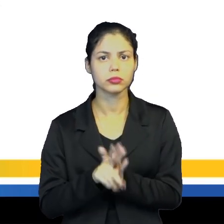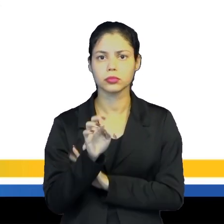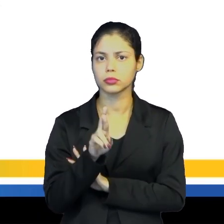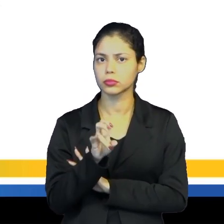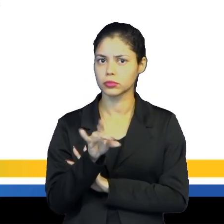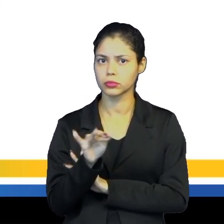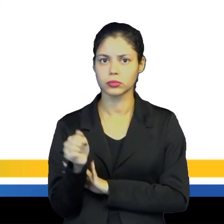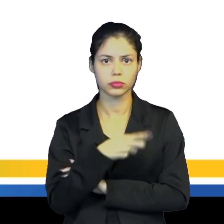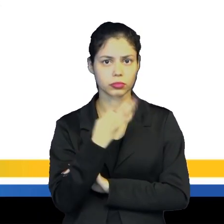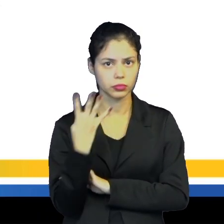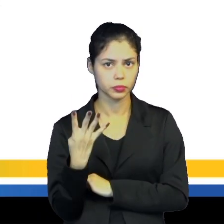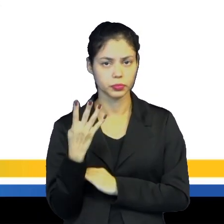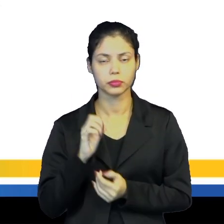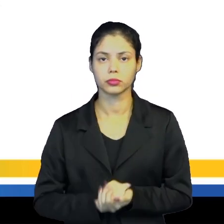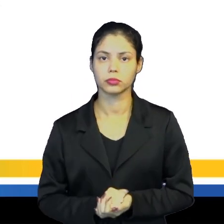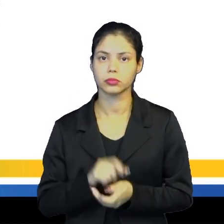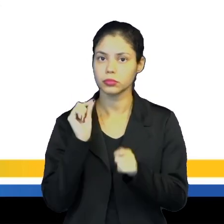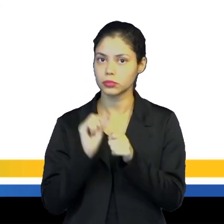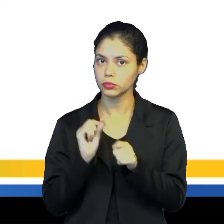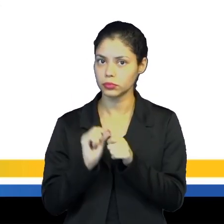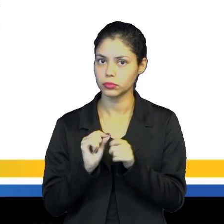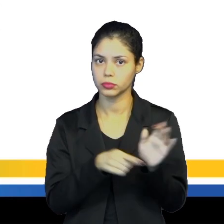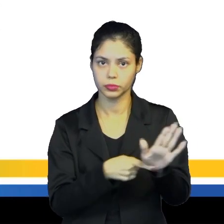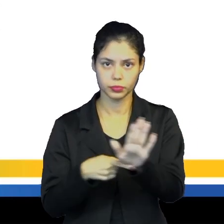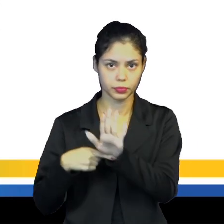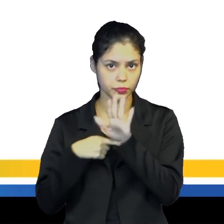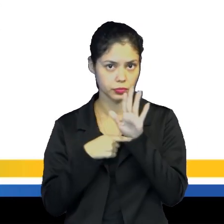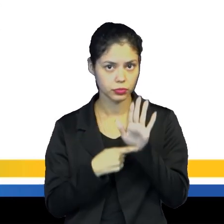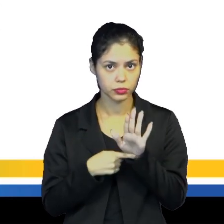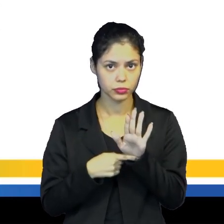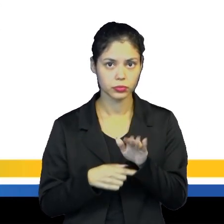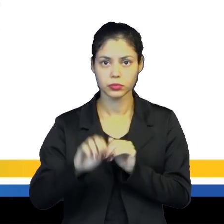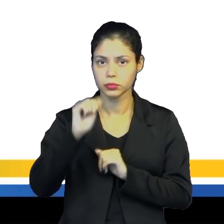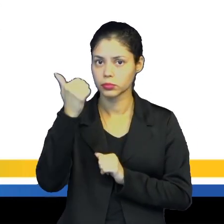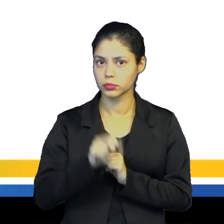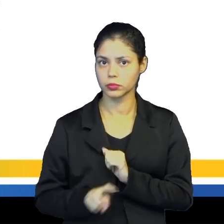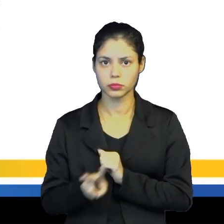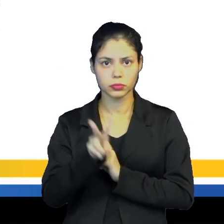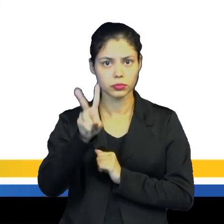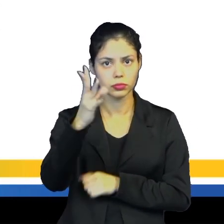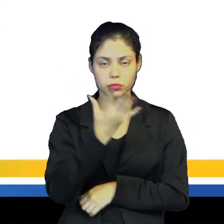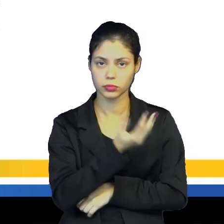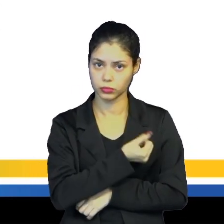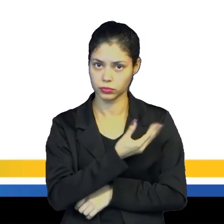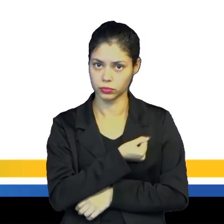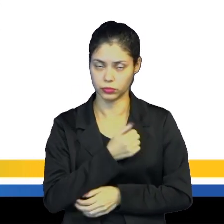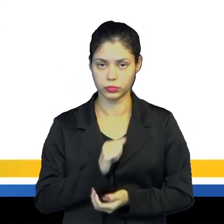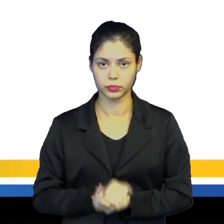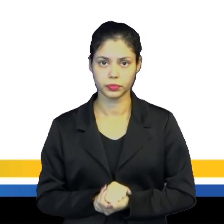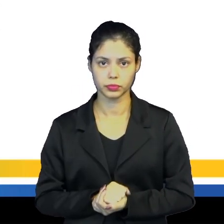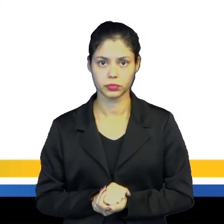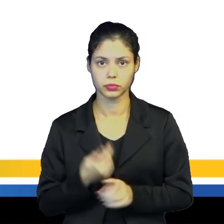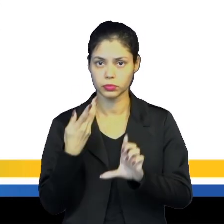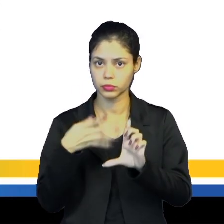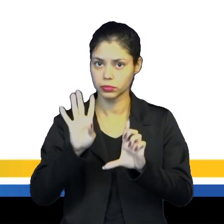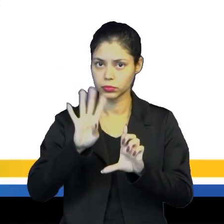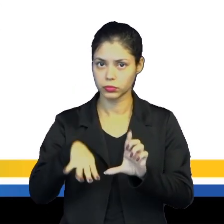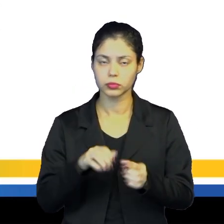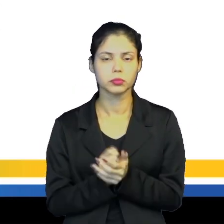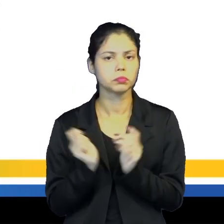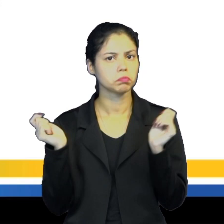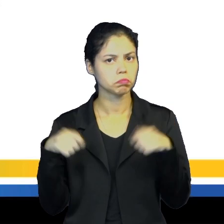ou quantitativo, fazendo referências a valores numéricos. As tabelas